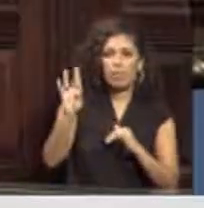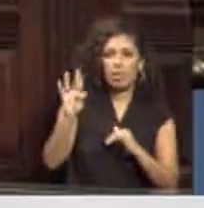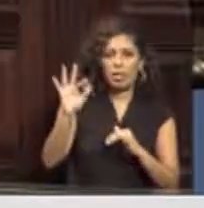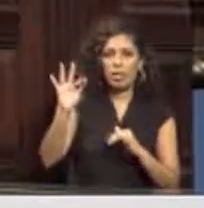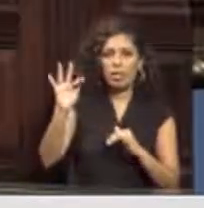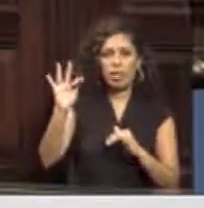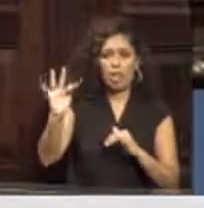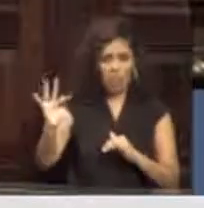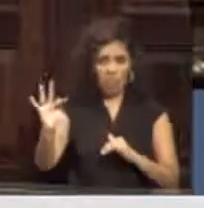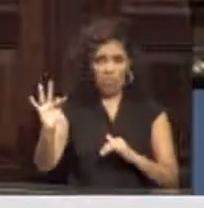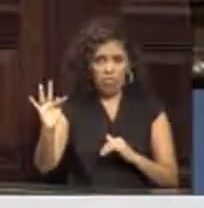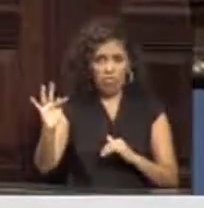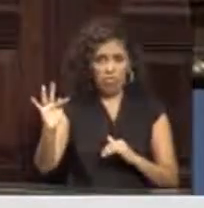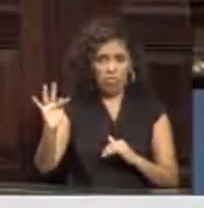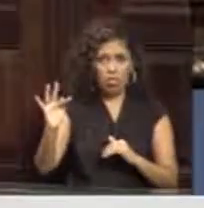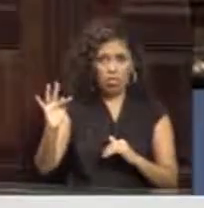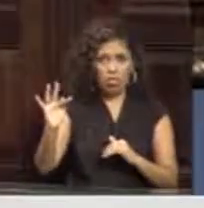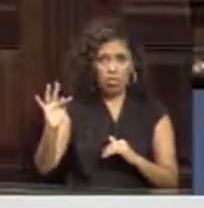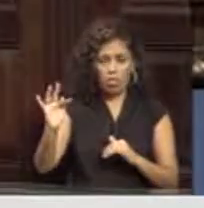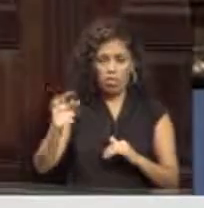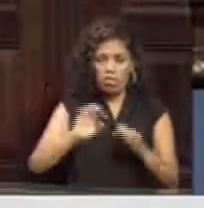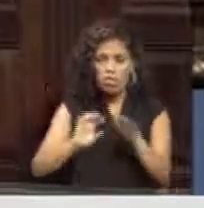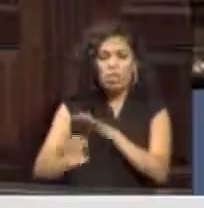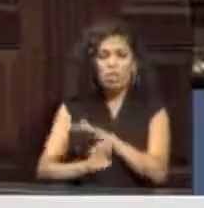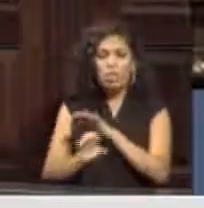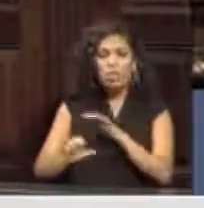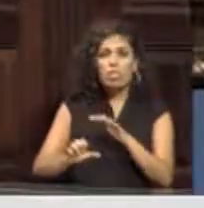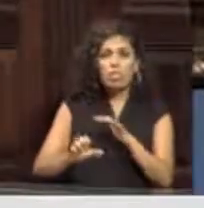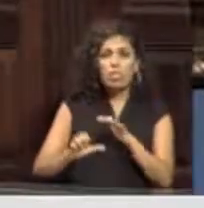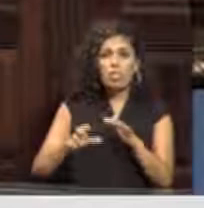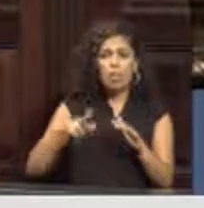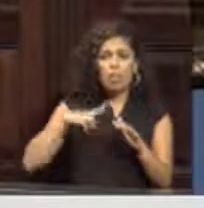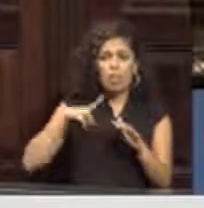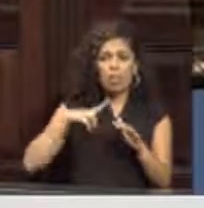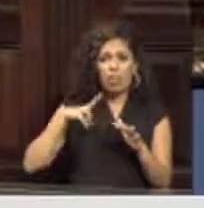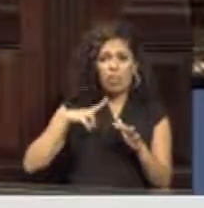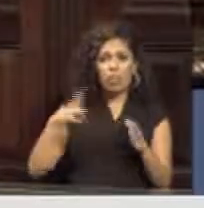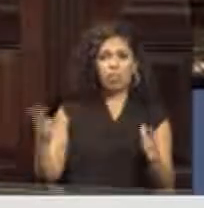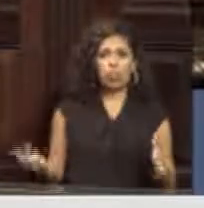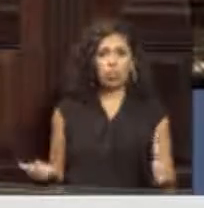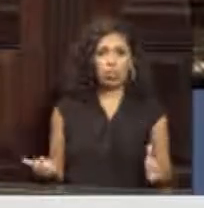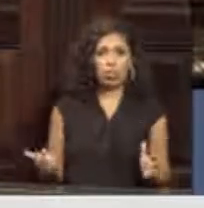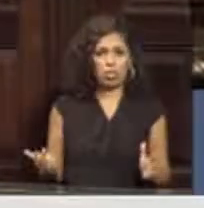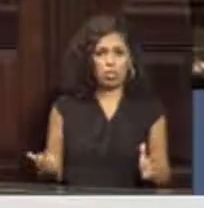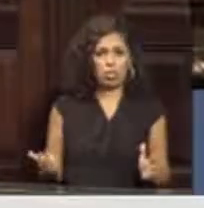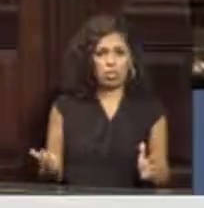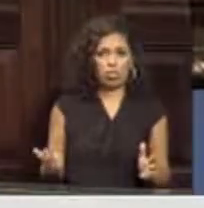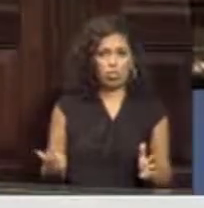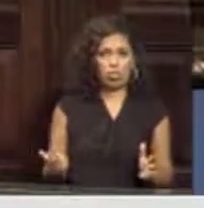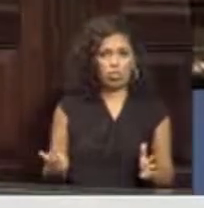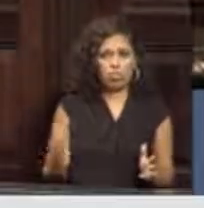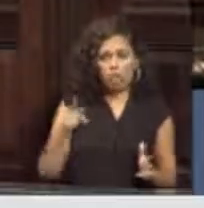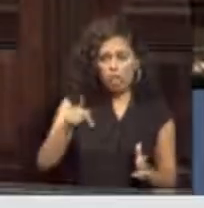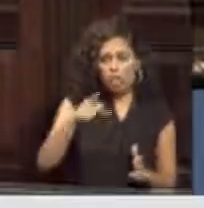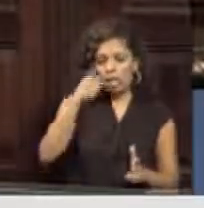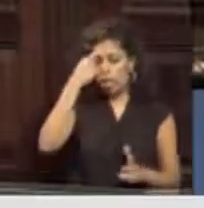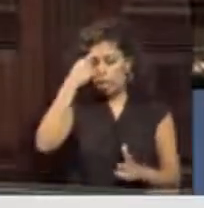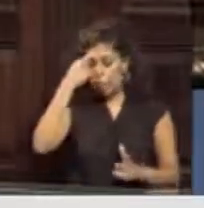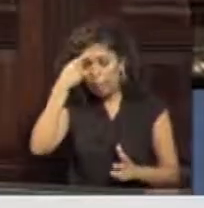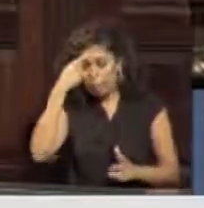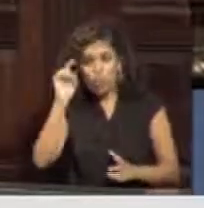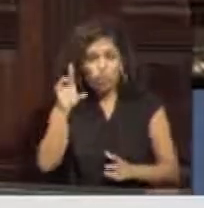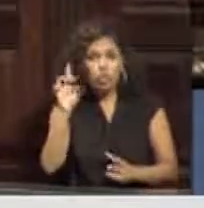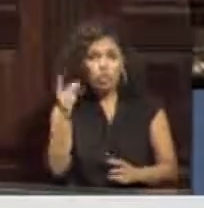fica endeusando, sempre se beneficiou nos momentos que precisava, ou na época da Sadia, ou